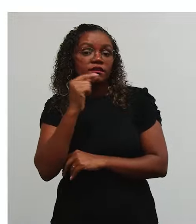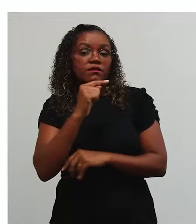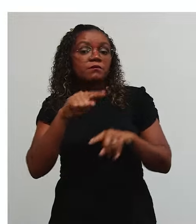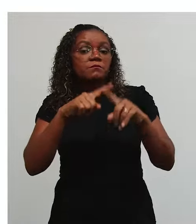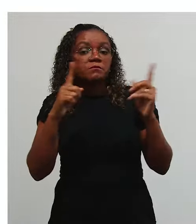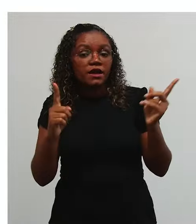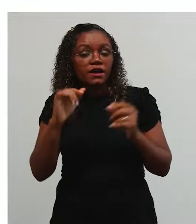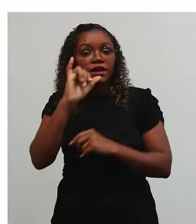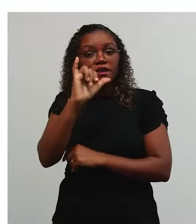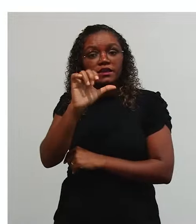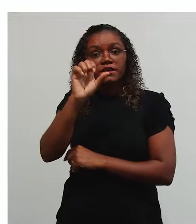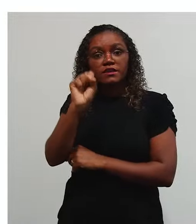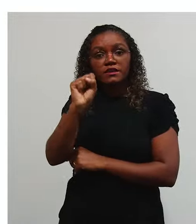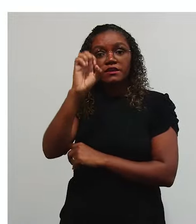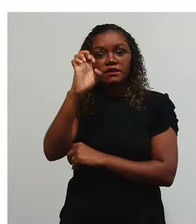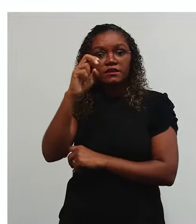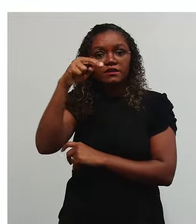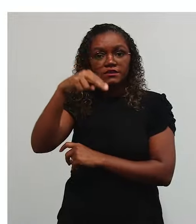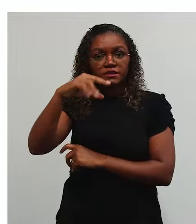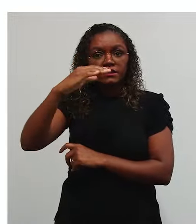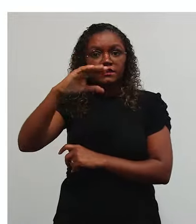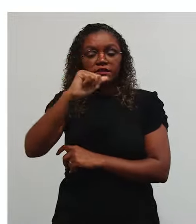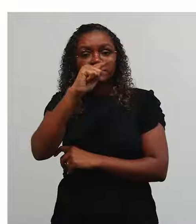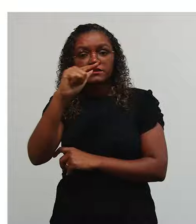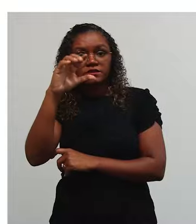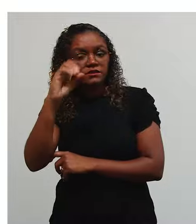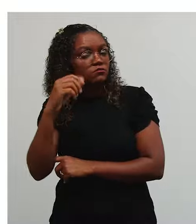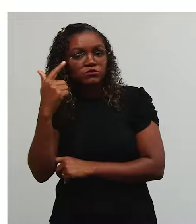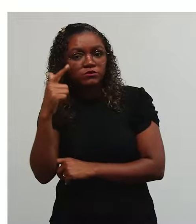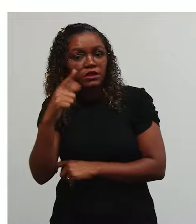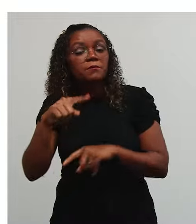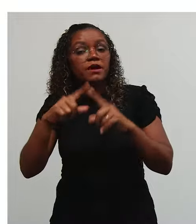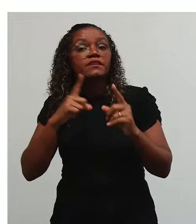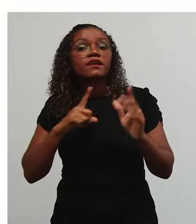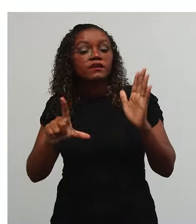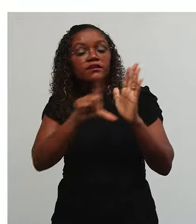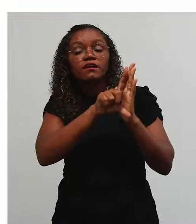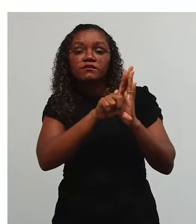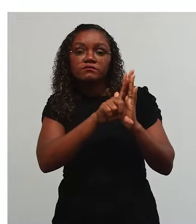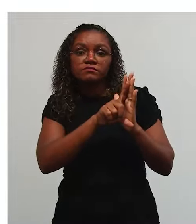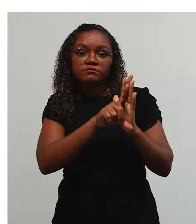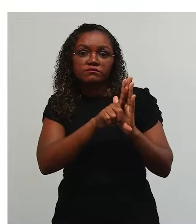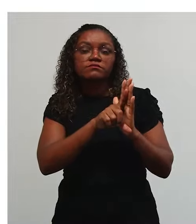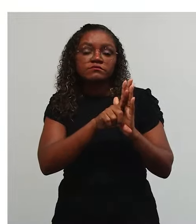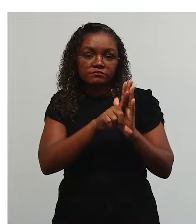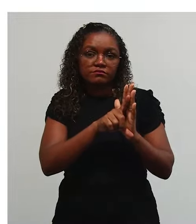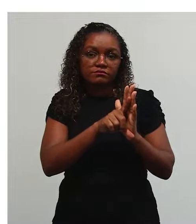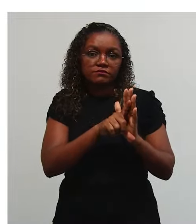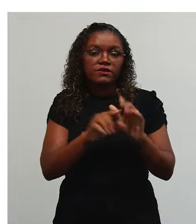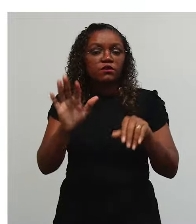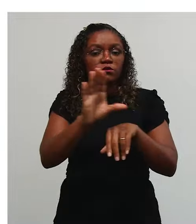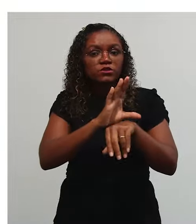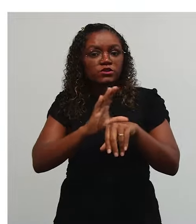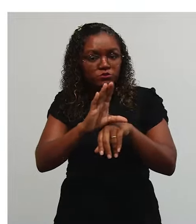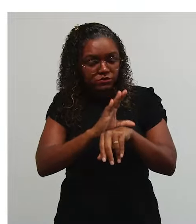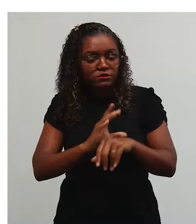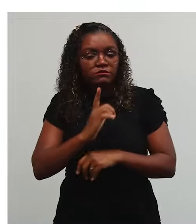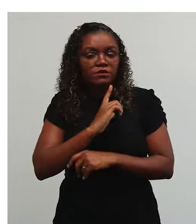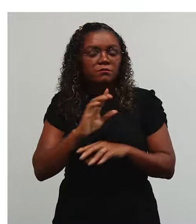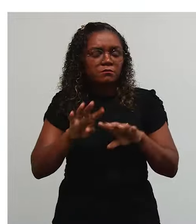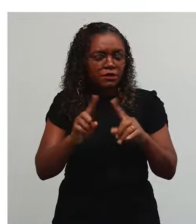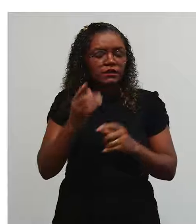enquanto as isenções não estão na CF elas estão na legislação ordinária infraconstitucional tá